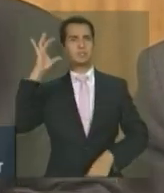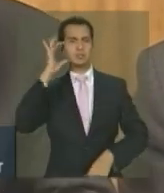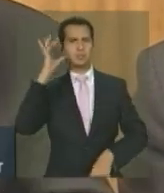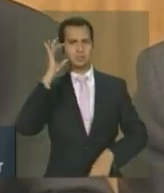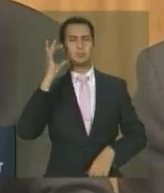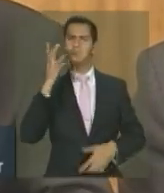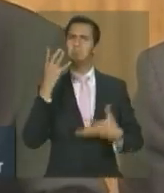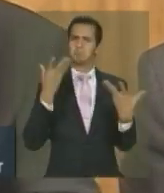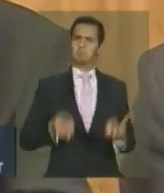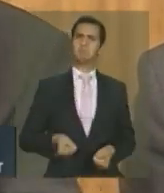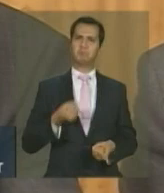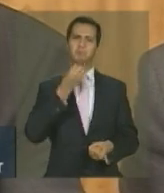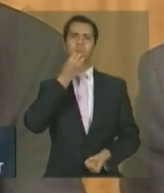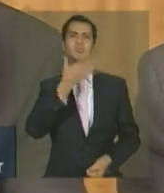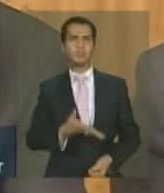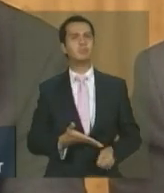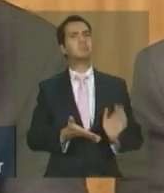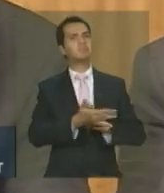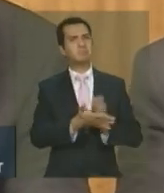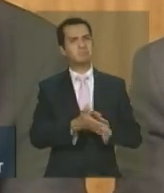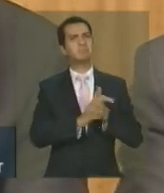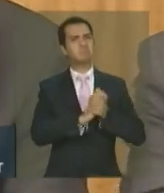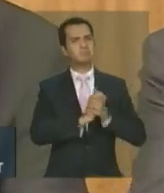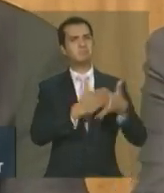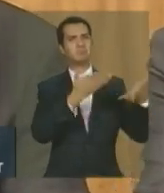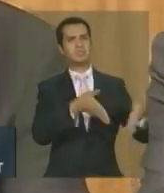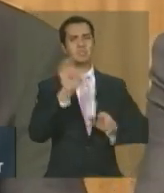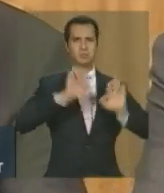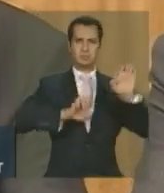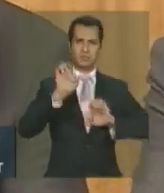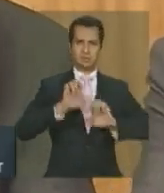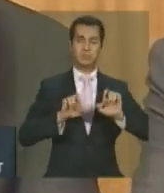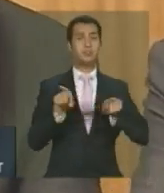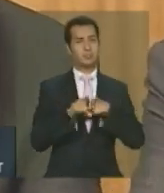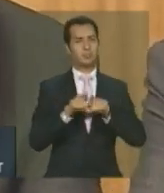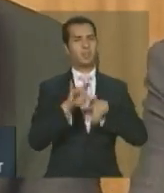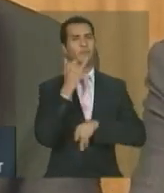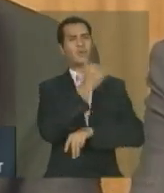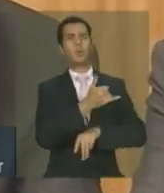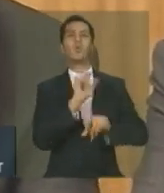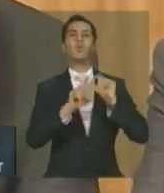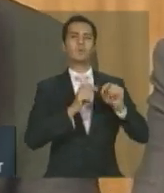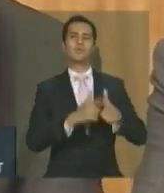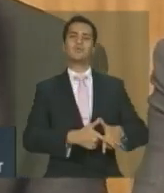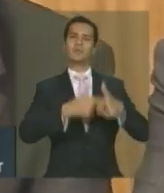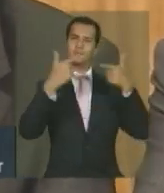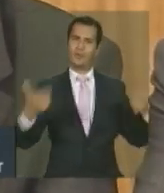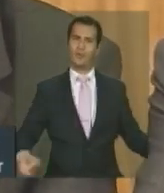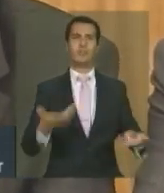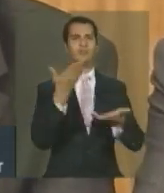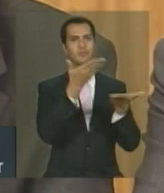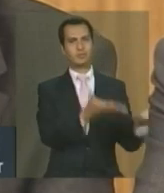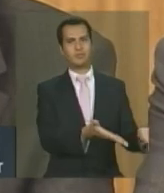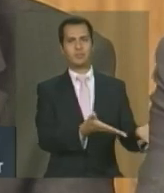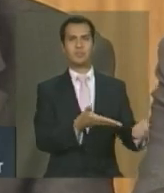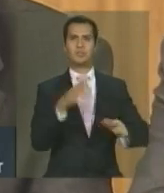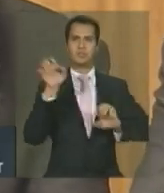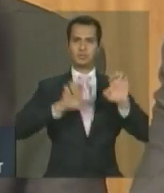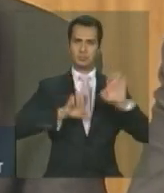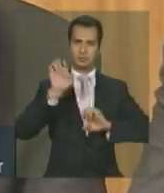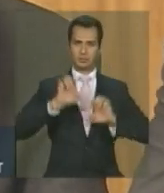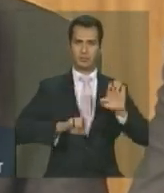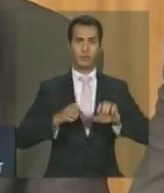muito o anúncio da empresa e, obviamente, desejou um sucesso, o maior sucesso possível a esse